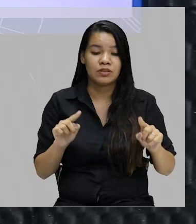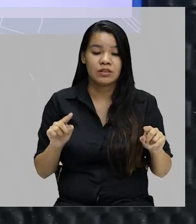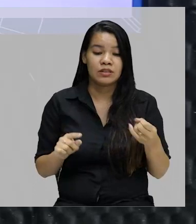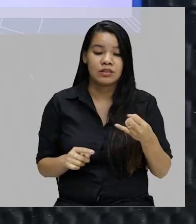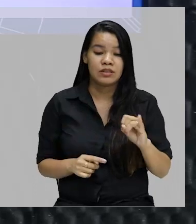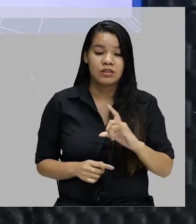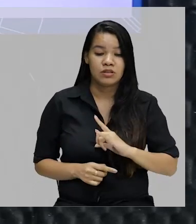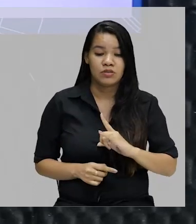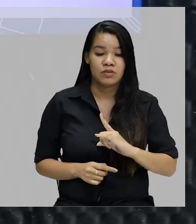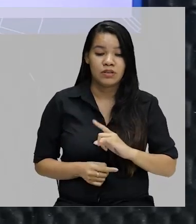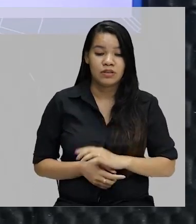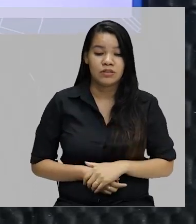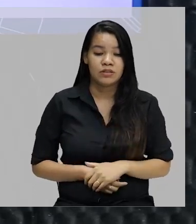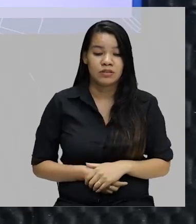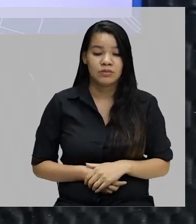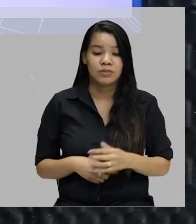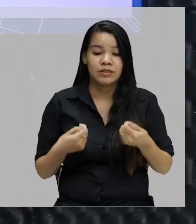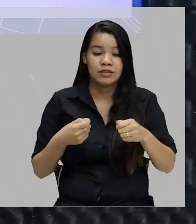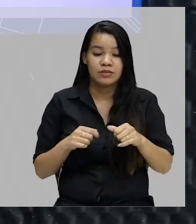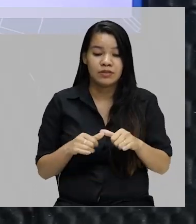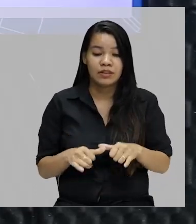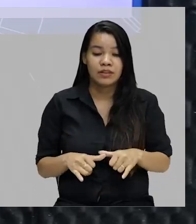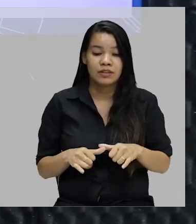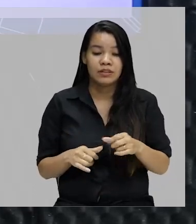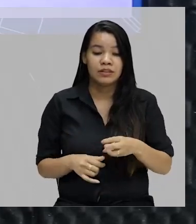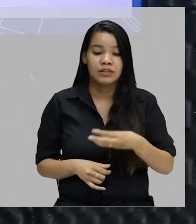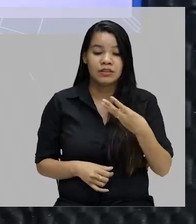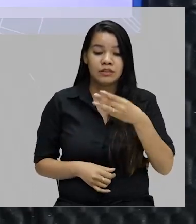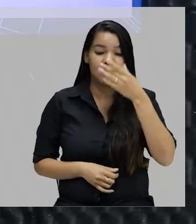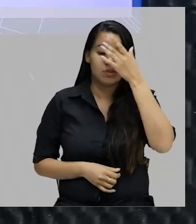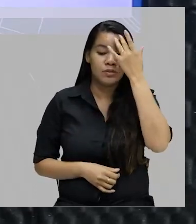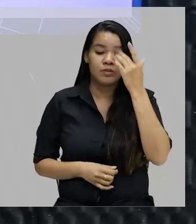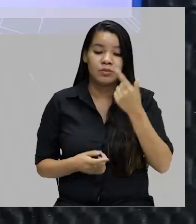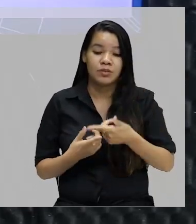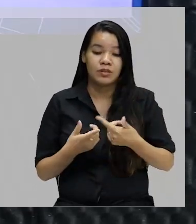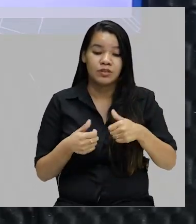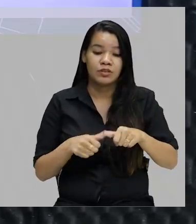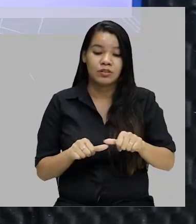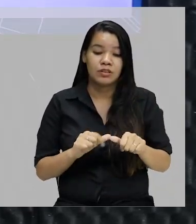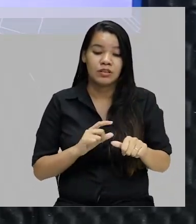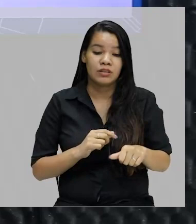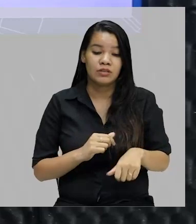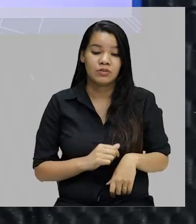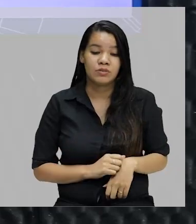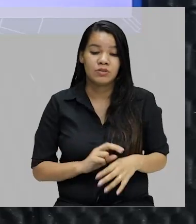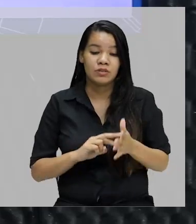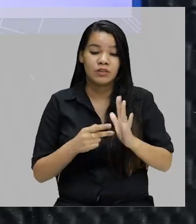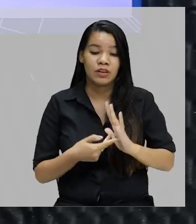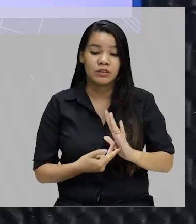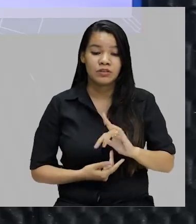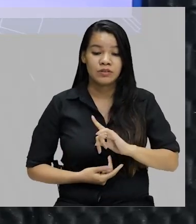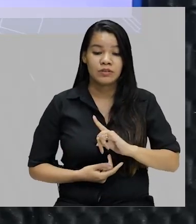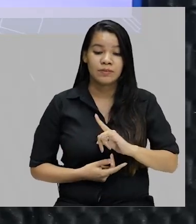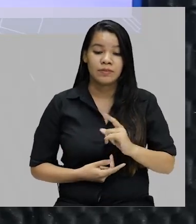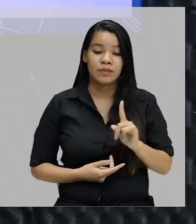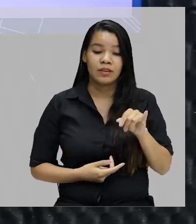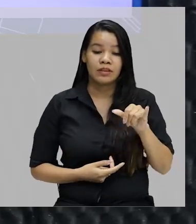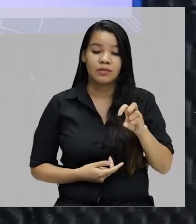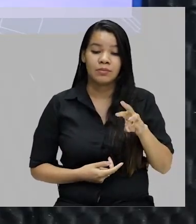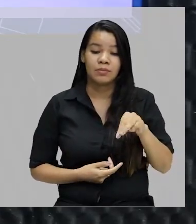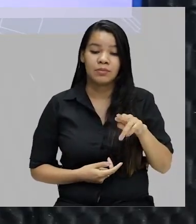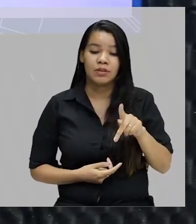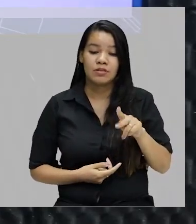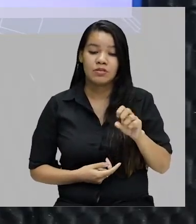tivesse, ele teria que ficar na terceira pessoa, porque ele está no sentido de existir, o verbo é impessoal. Então, aqui eu já tenho um